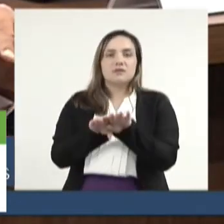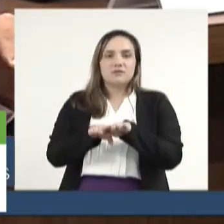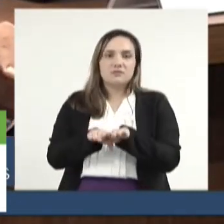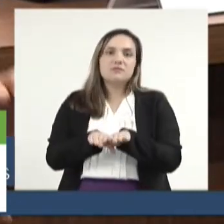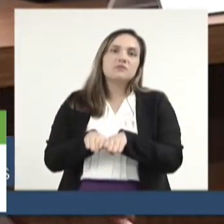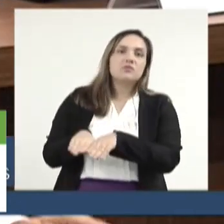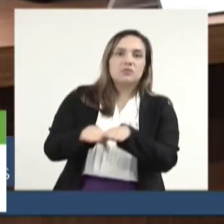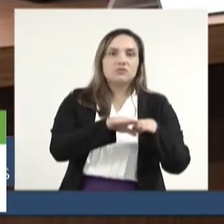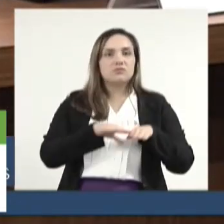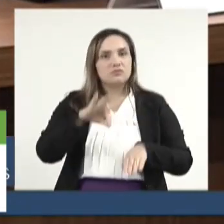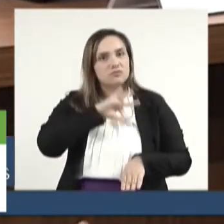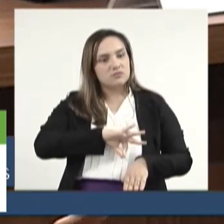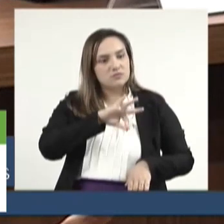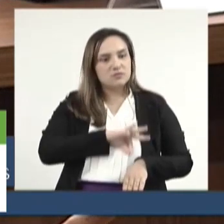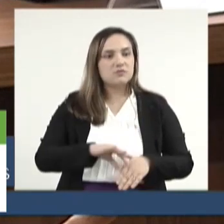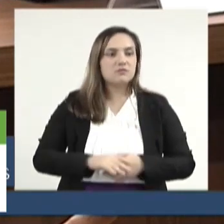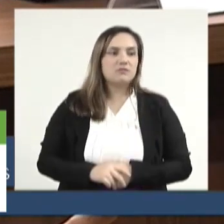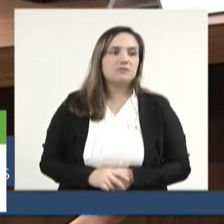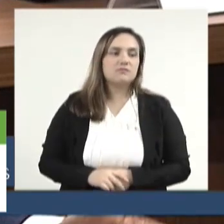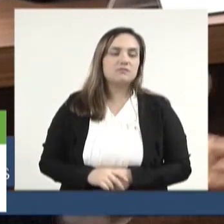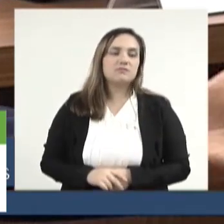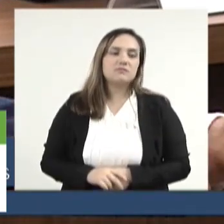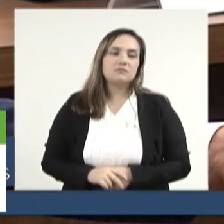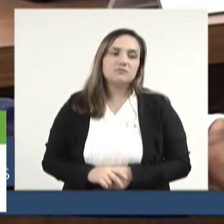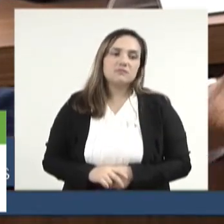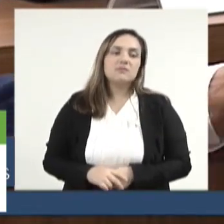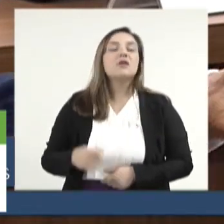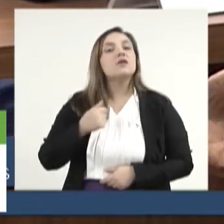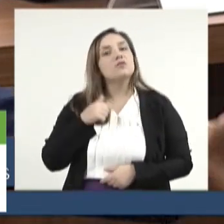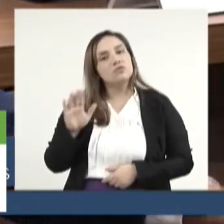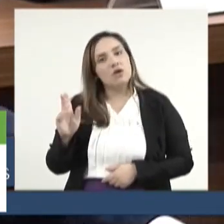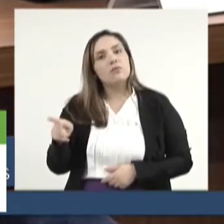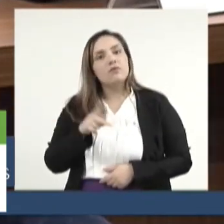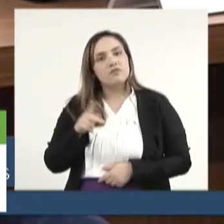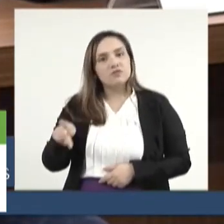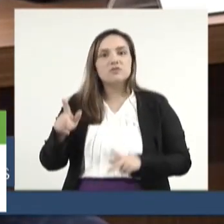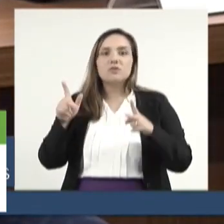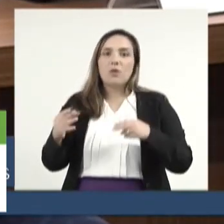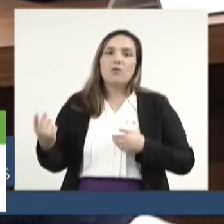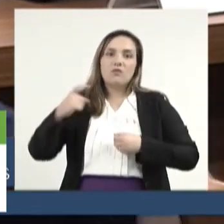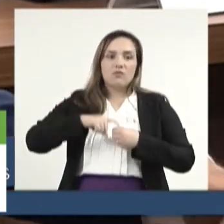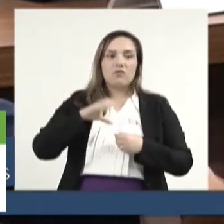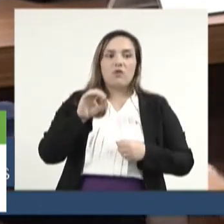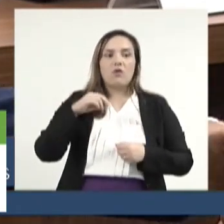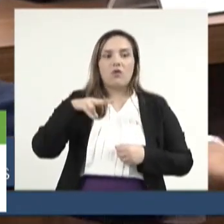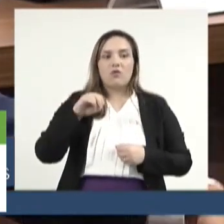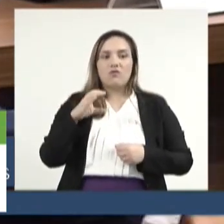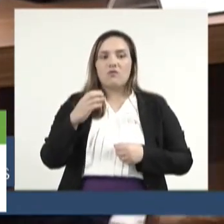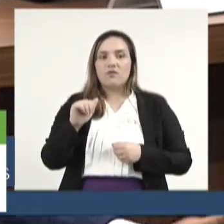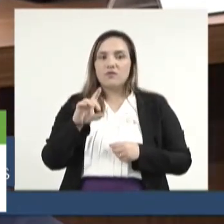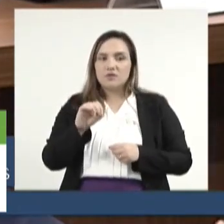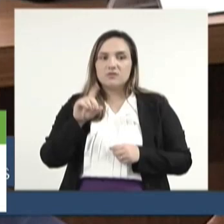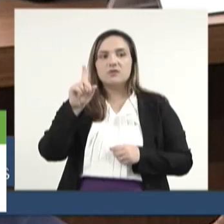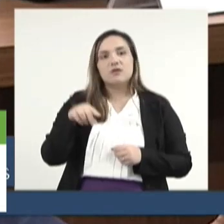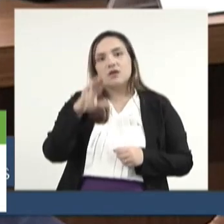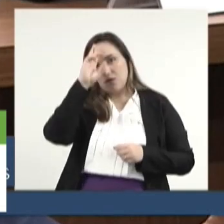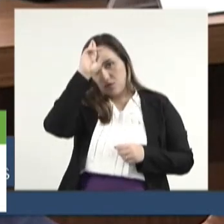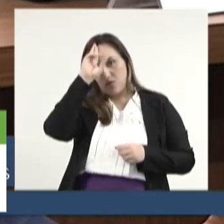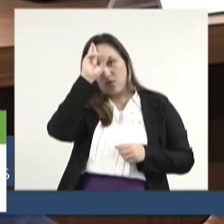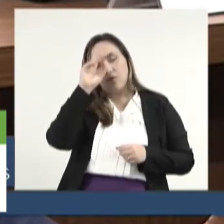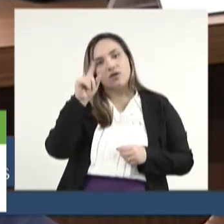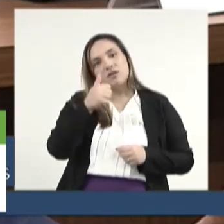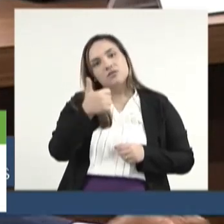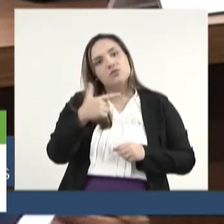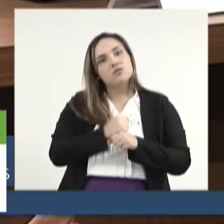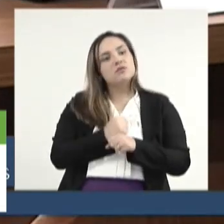questão da isonomia salarial. Eu fui professor também como convocado. A Rose deu aula 12 anos em Campo Grande